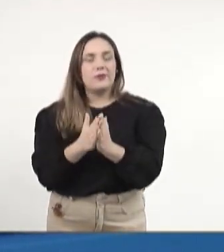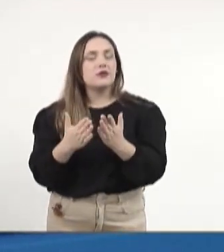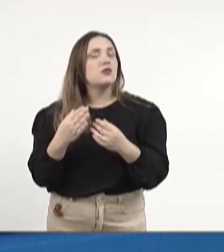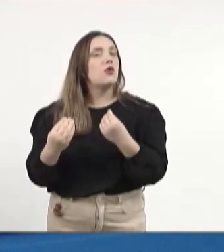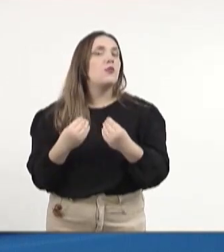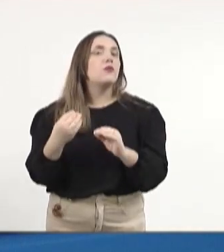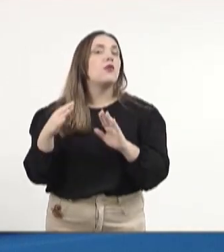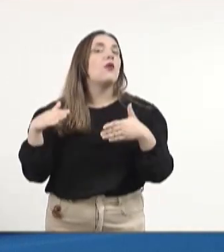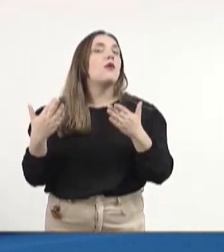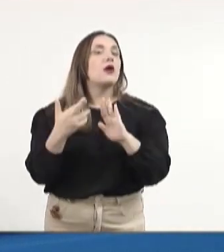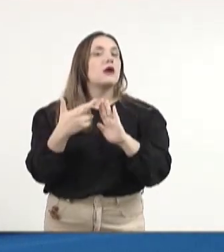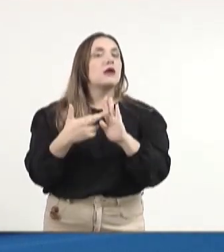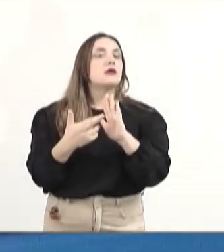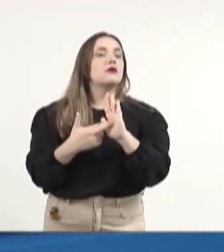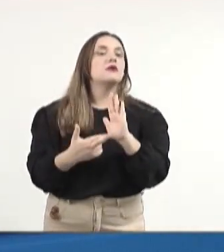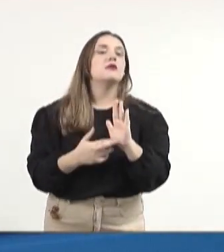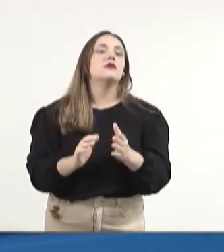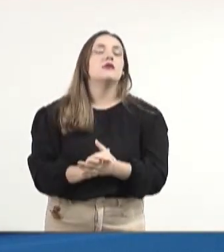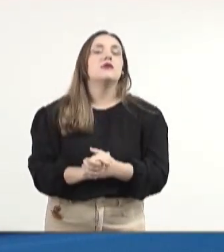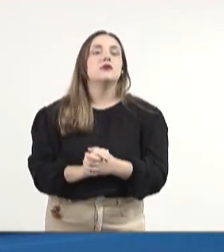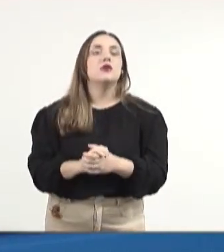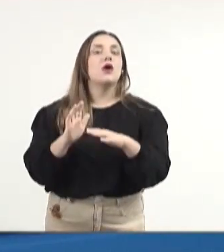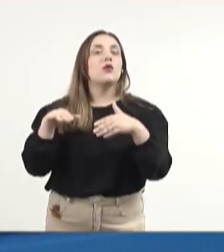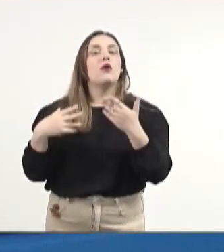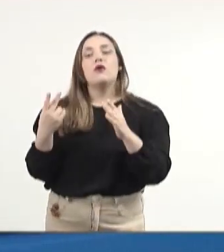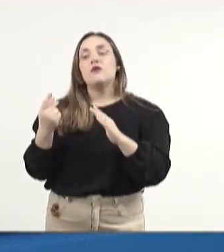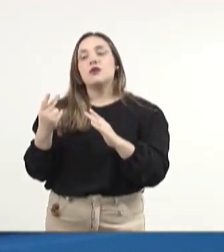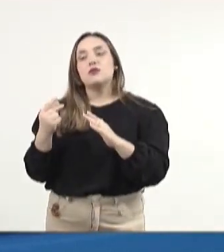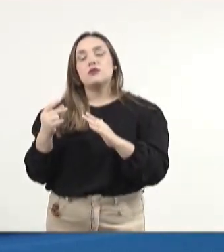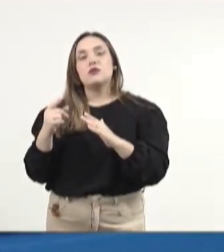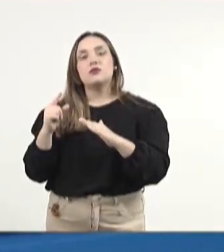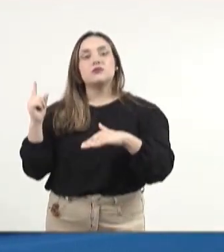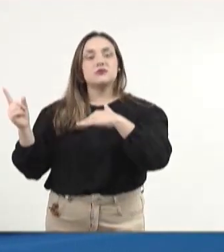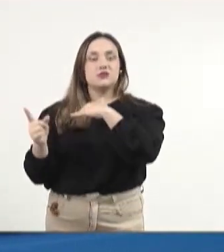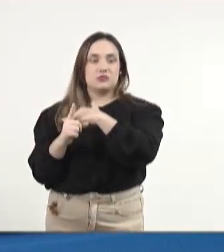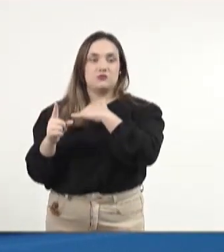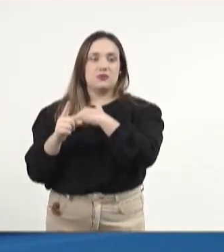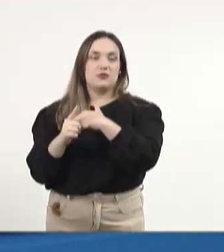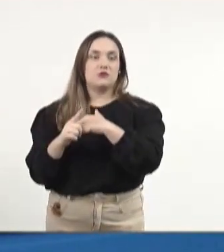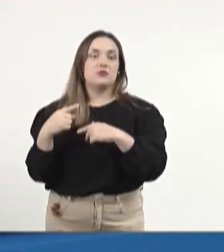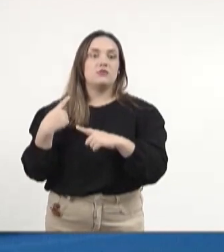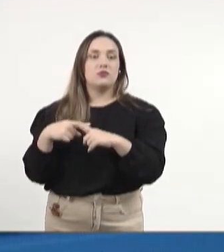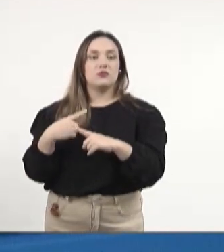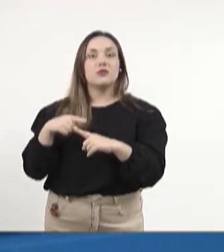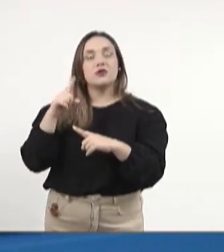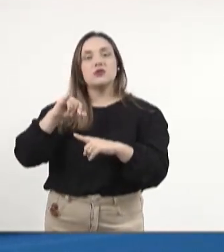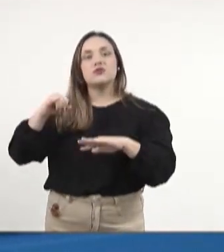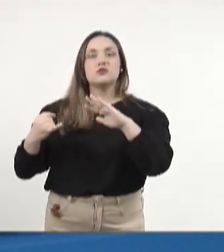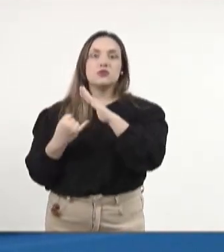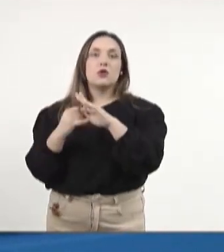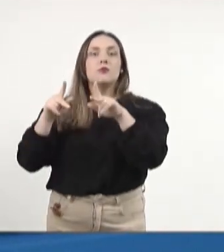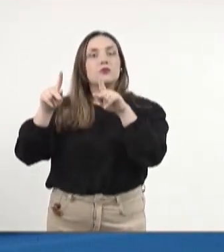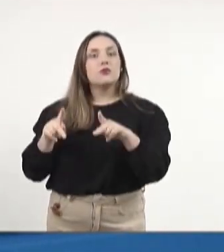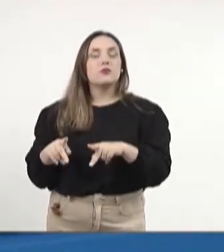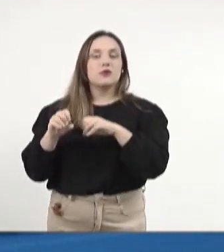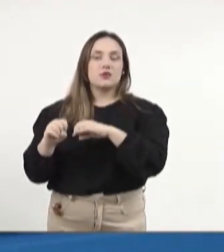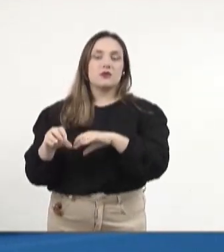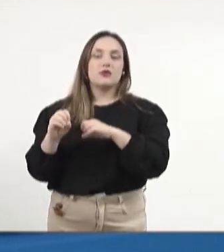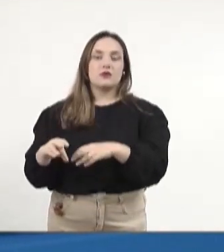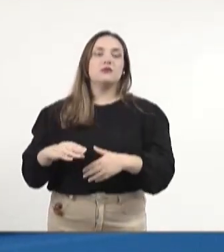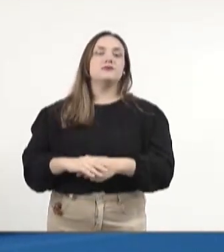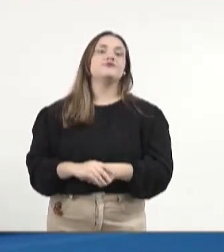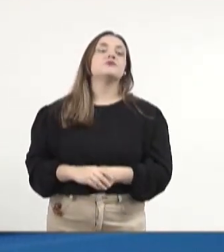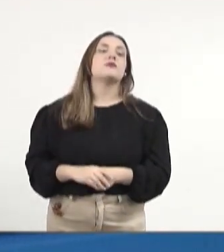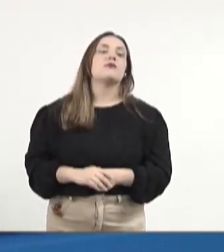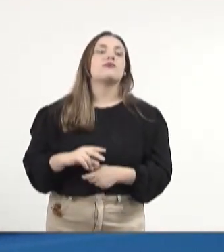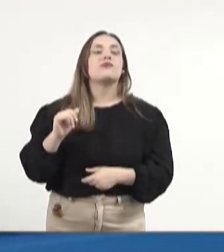esse critério? Como são definidos os valores cobrados pelos atendimentos, considerando que se trata de uma instituição pública de ensino? Em caso de internações e